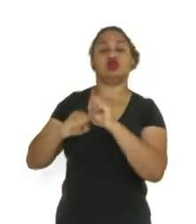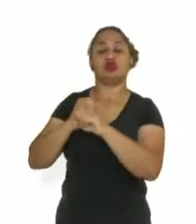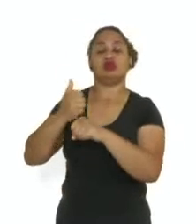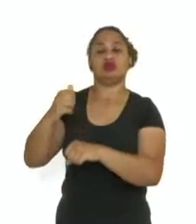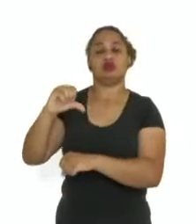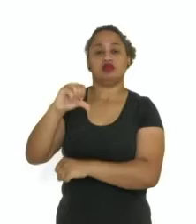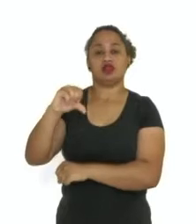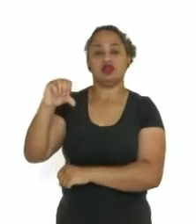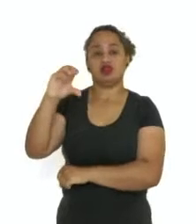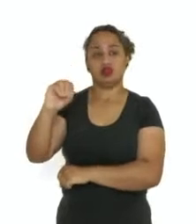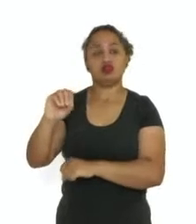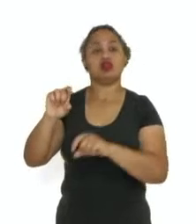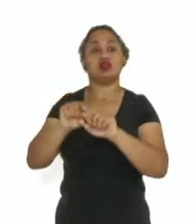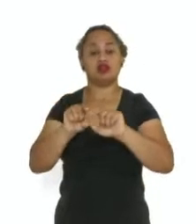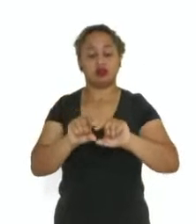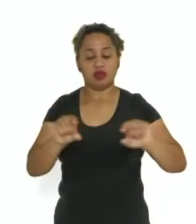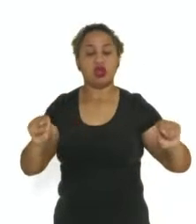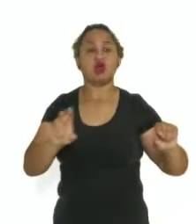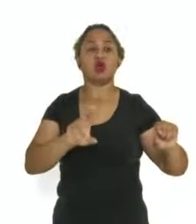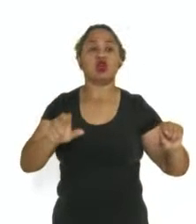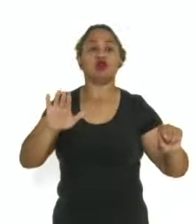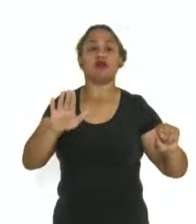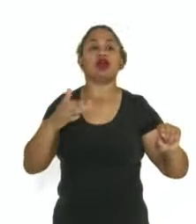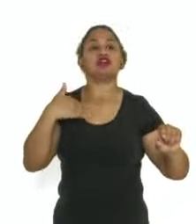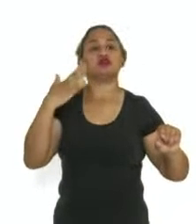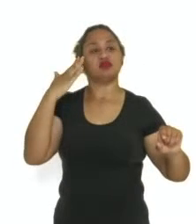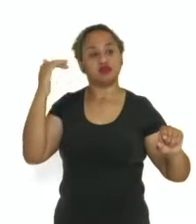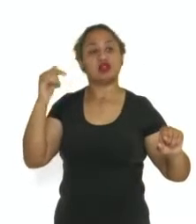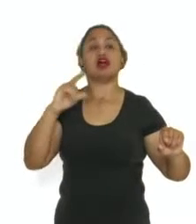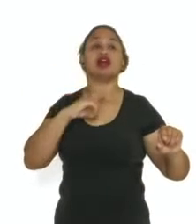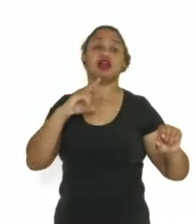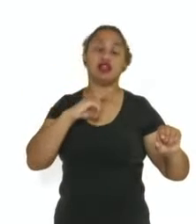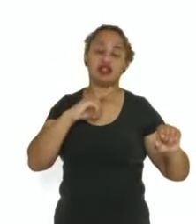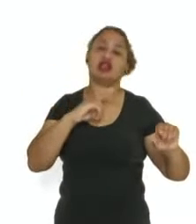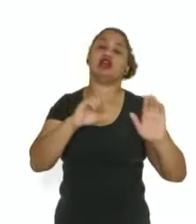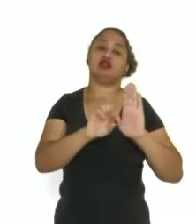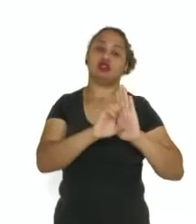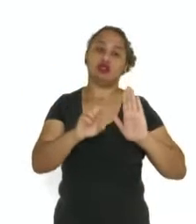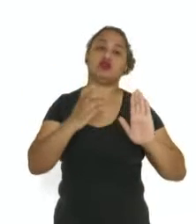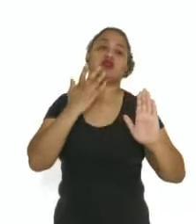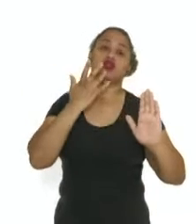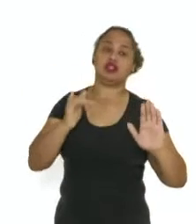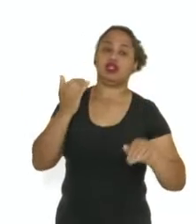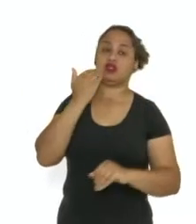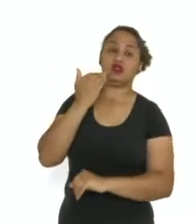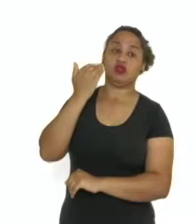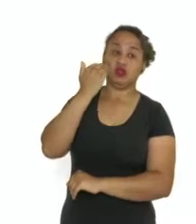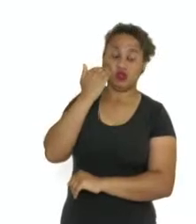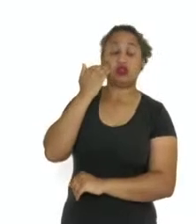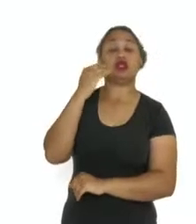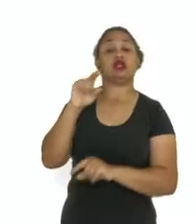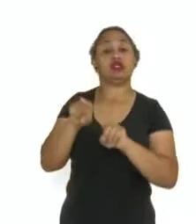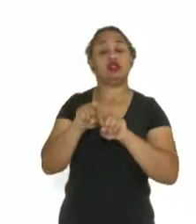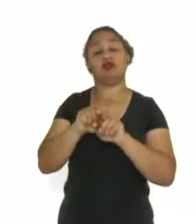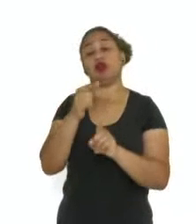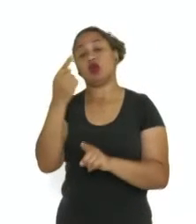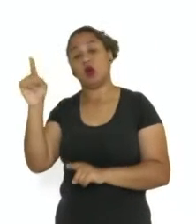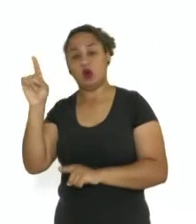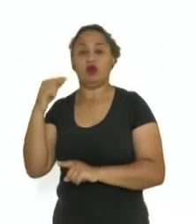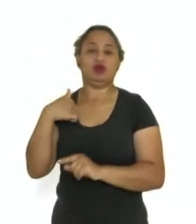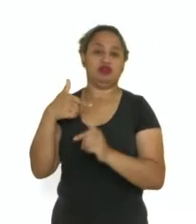e o seu nome mais popular, dispõe sobre o Estatuto da Criança e do Adolescente e dá outras